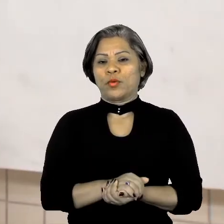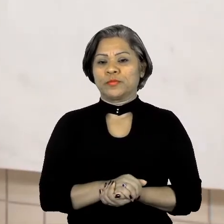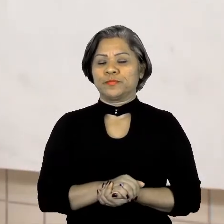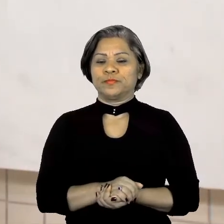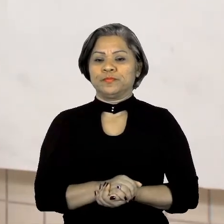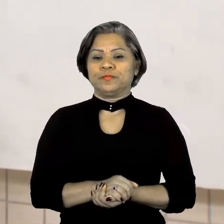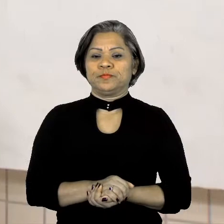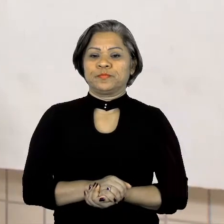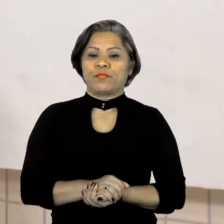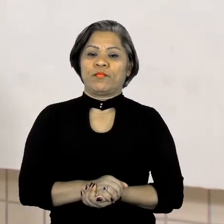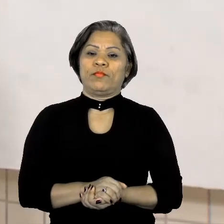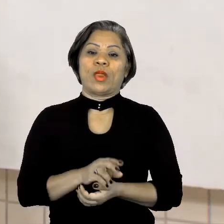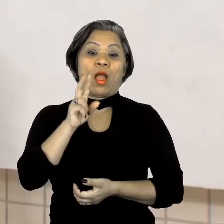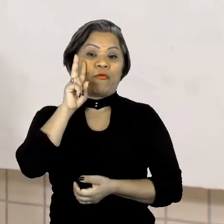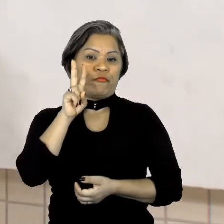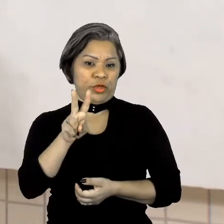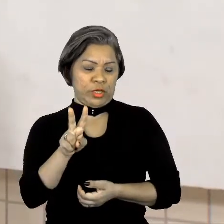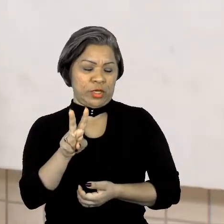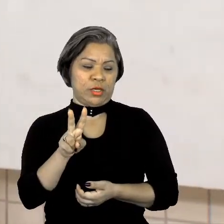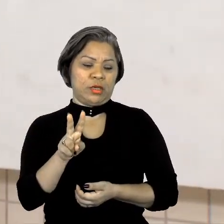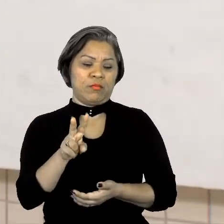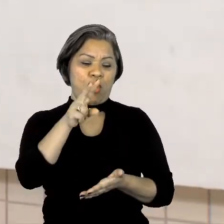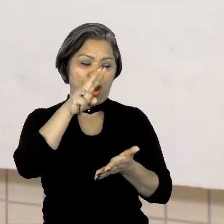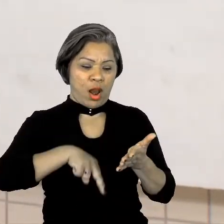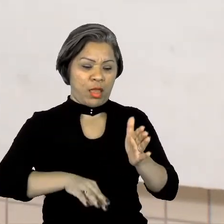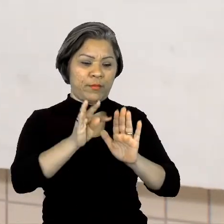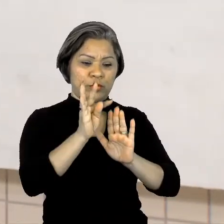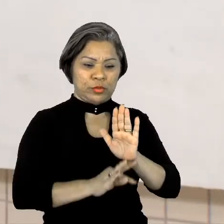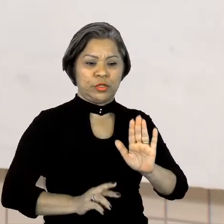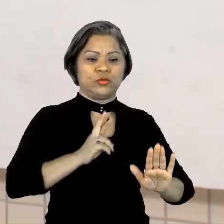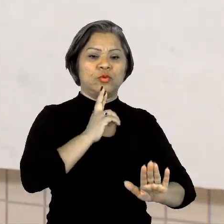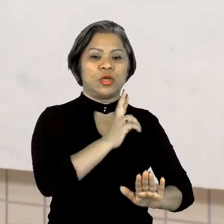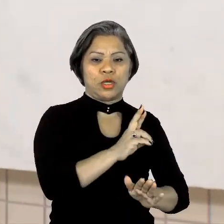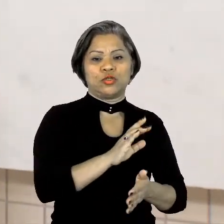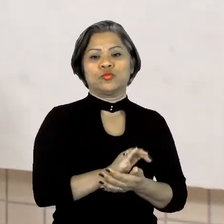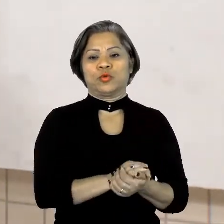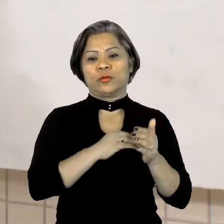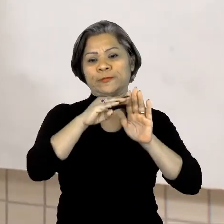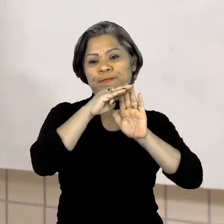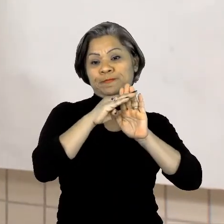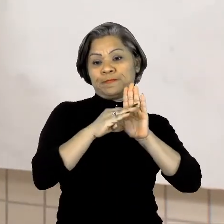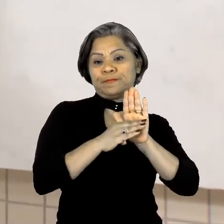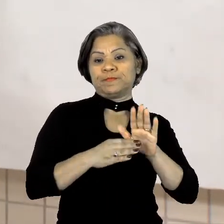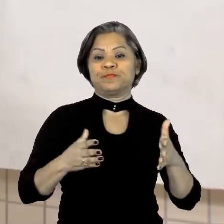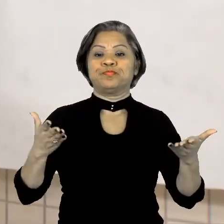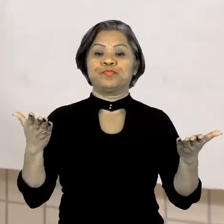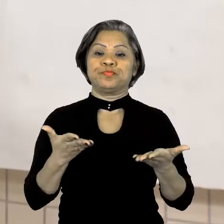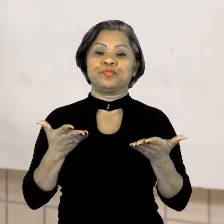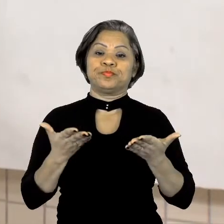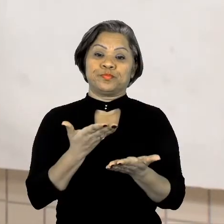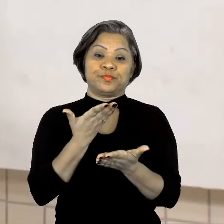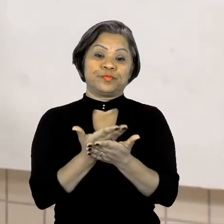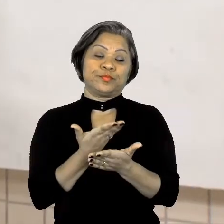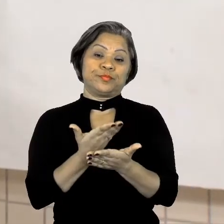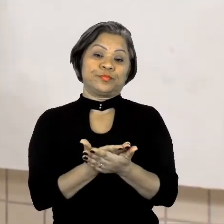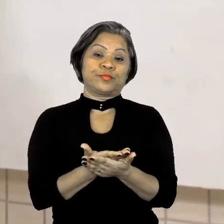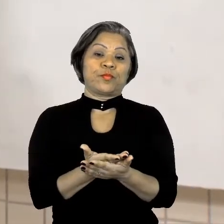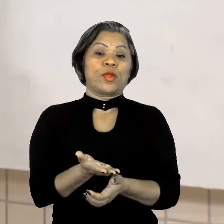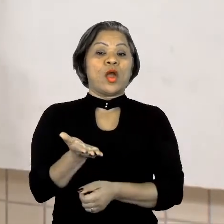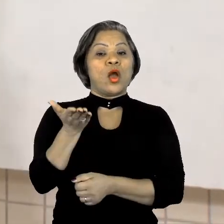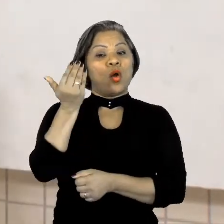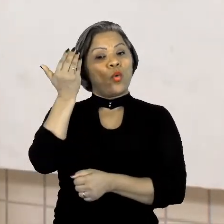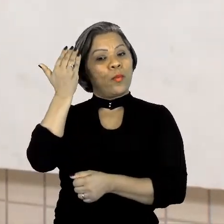o relatório, lemos um texto, respondemos questões. Agora nós vamos estudar os pretéritos do